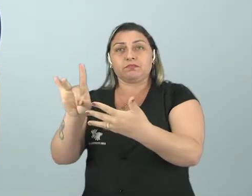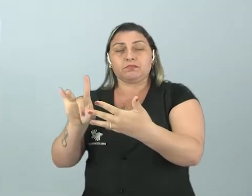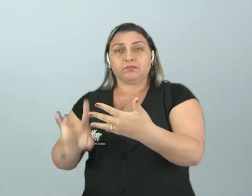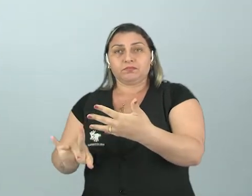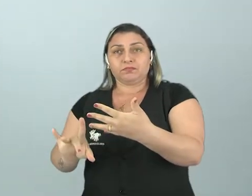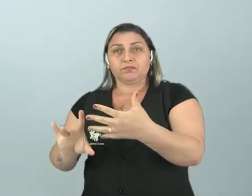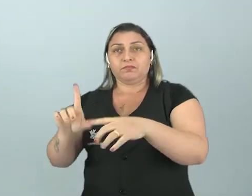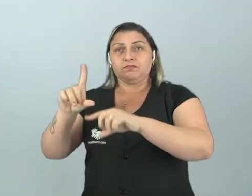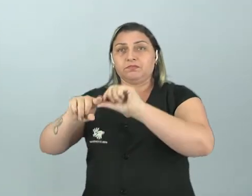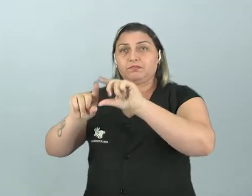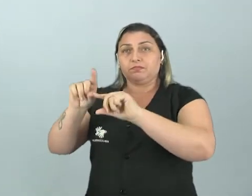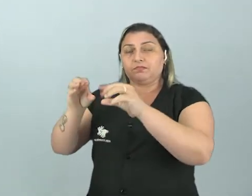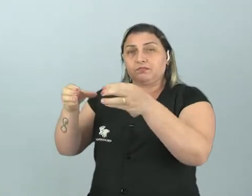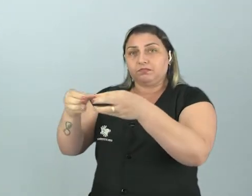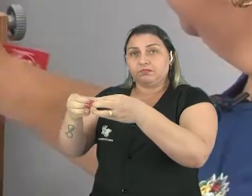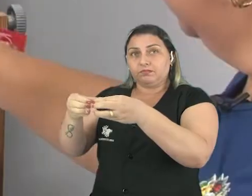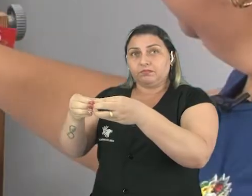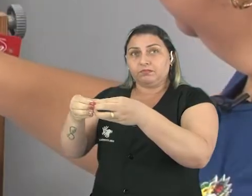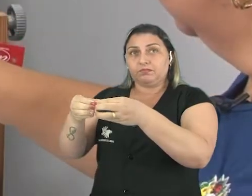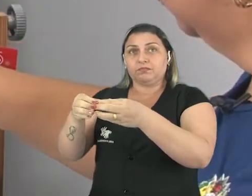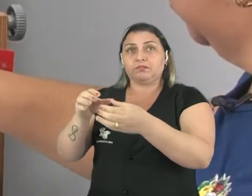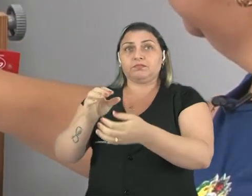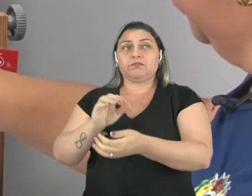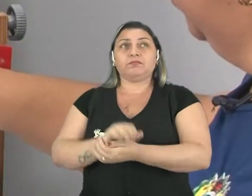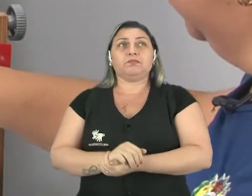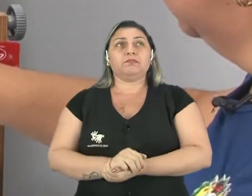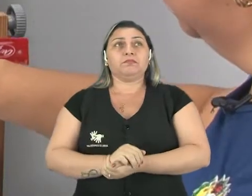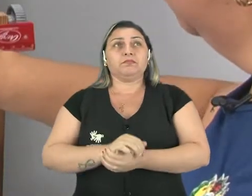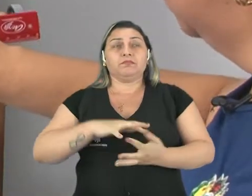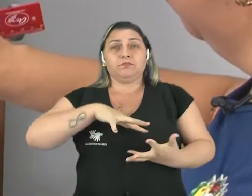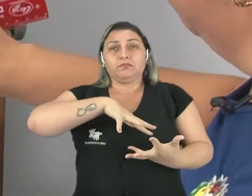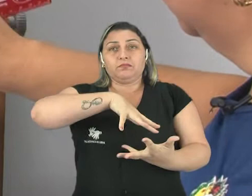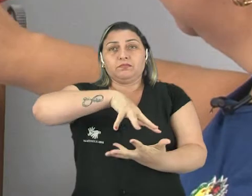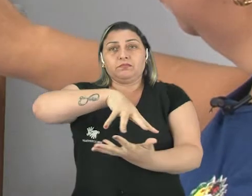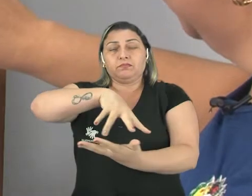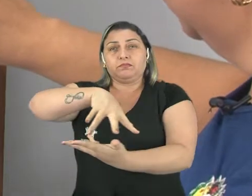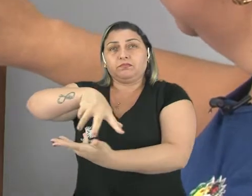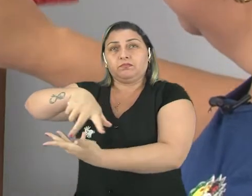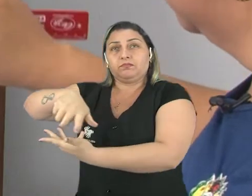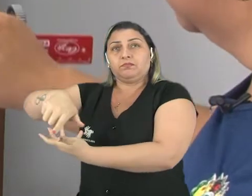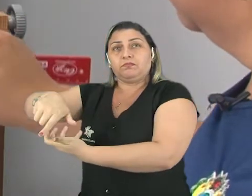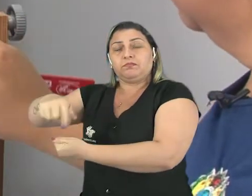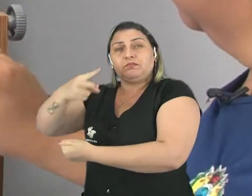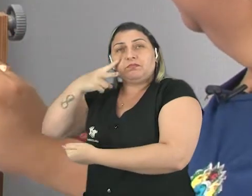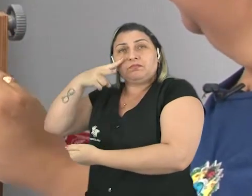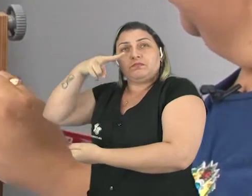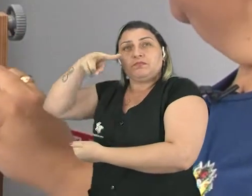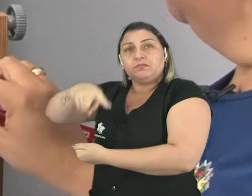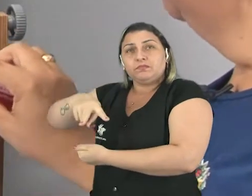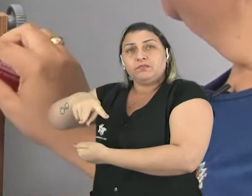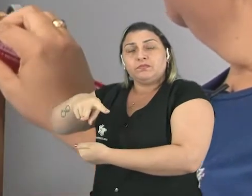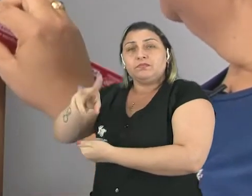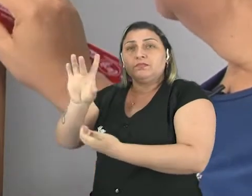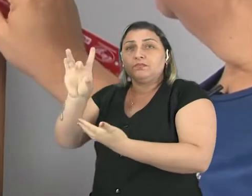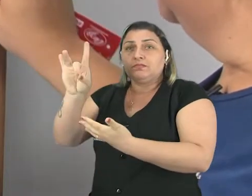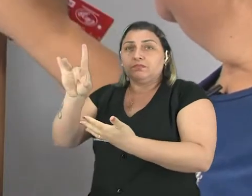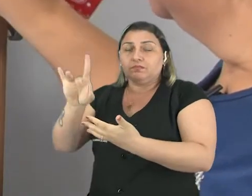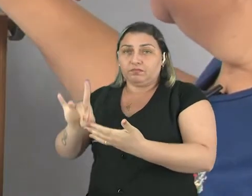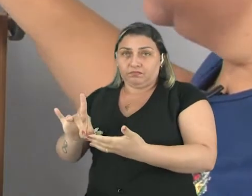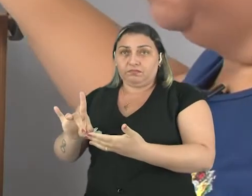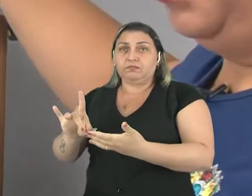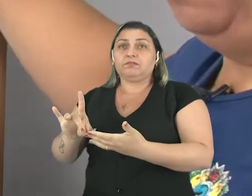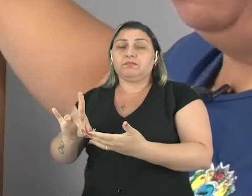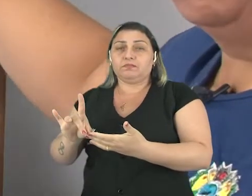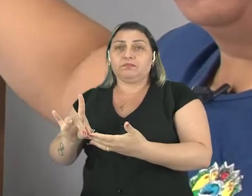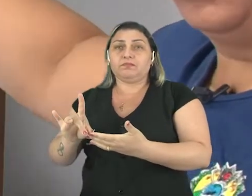dessas constelações. Ó. Aqui está a Terra e eles iam observando as constelações. Cada constelação